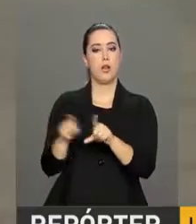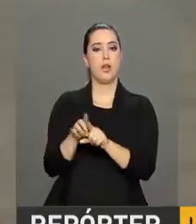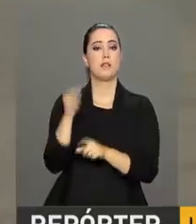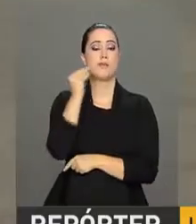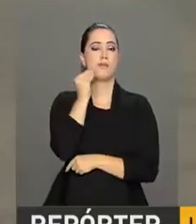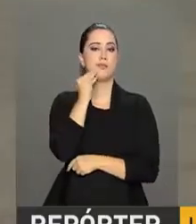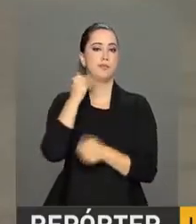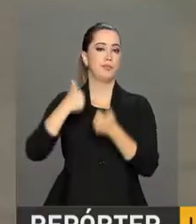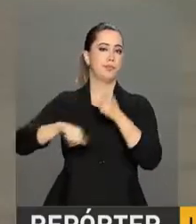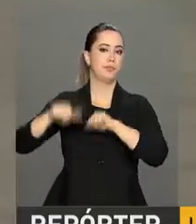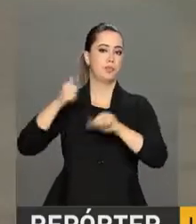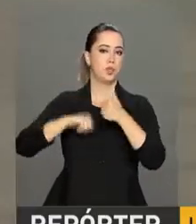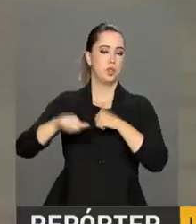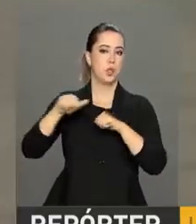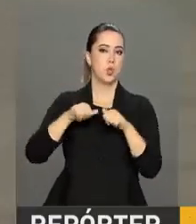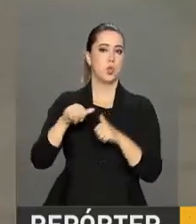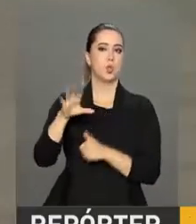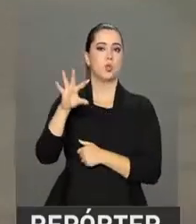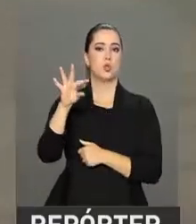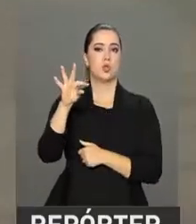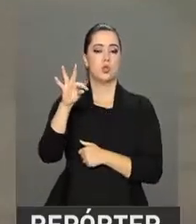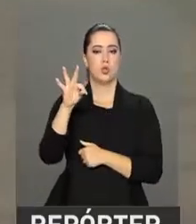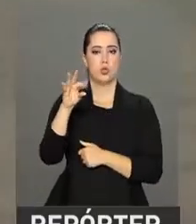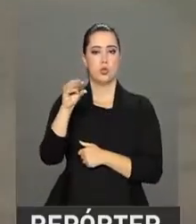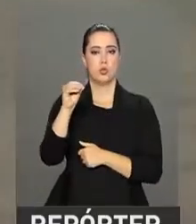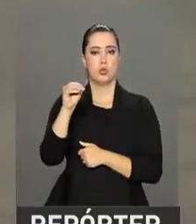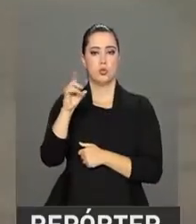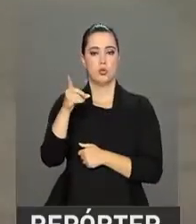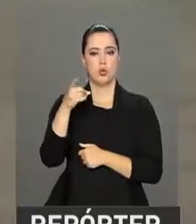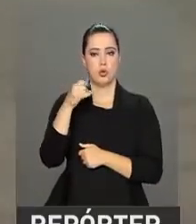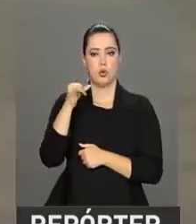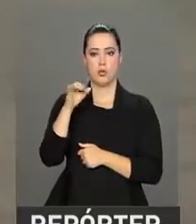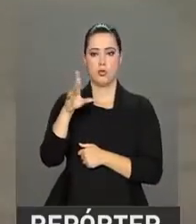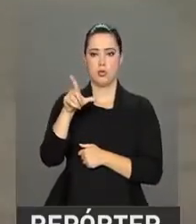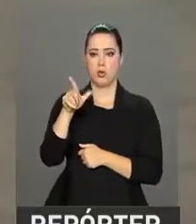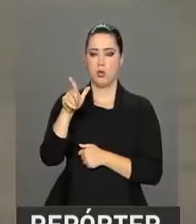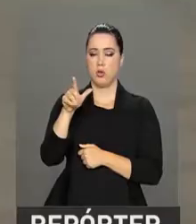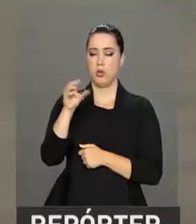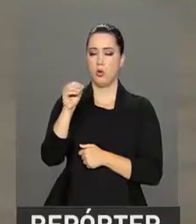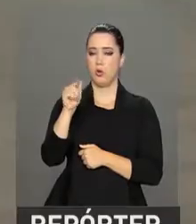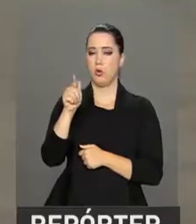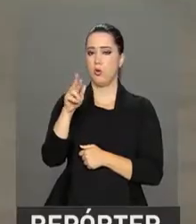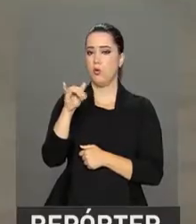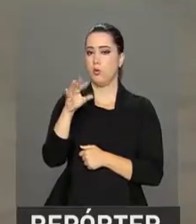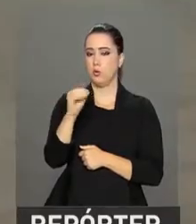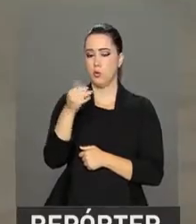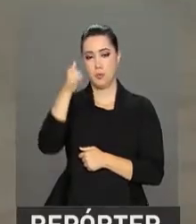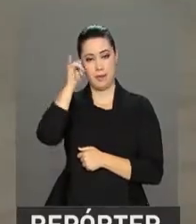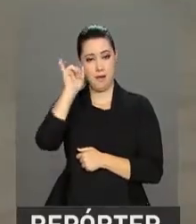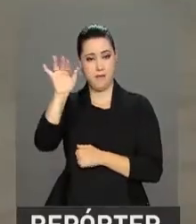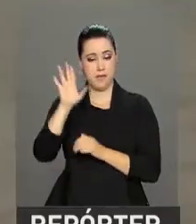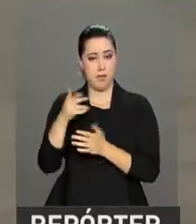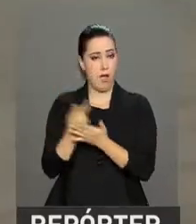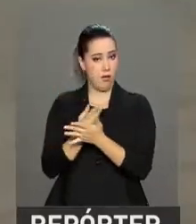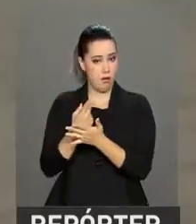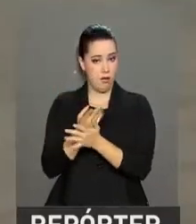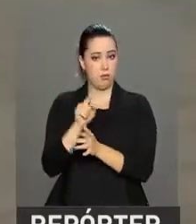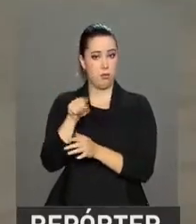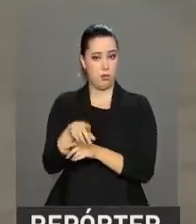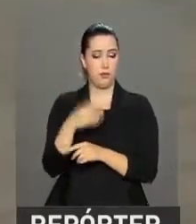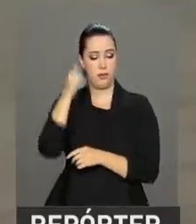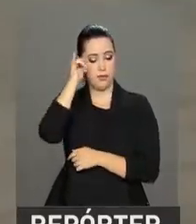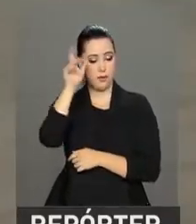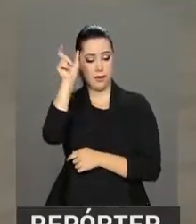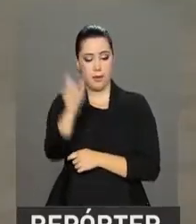toxicológicos a ideia é combater qualquer tentativa de fraude e evitar que quem não tenha condições de